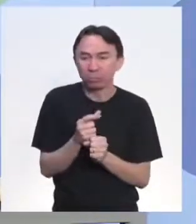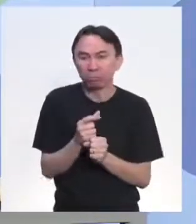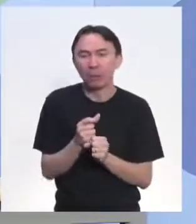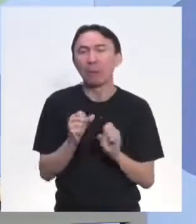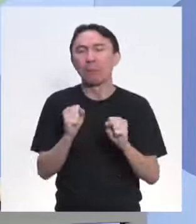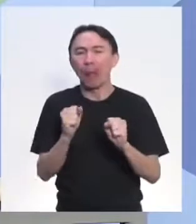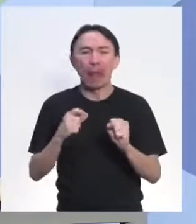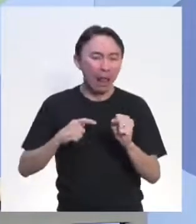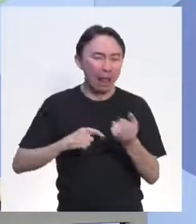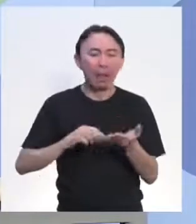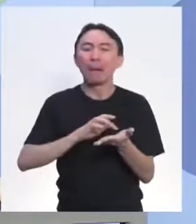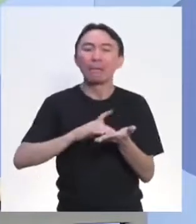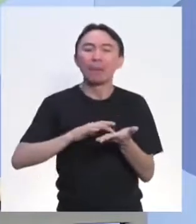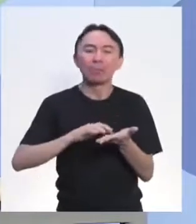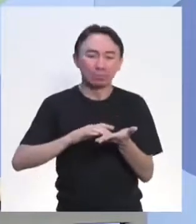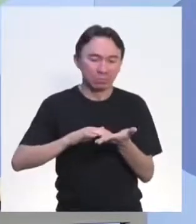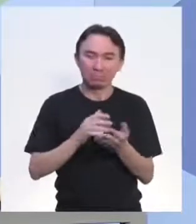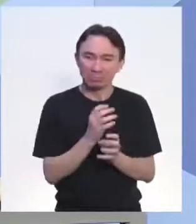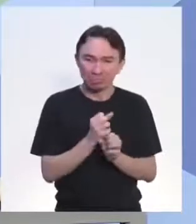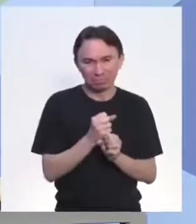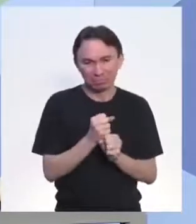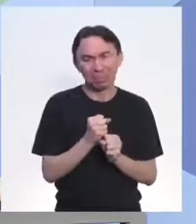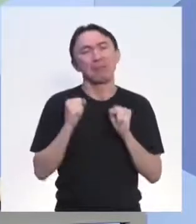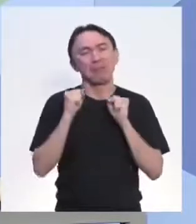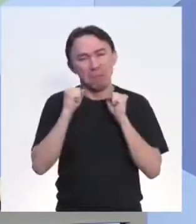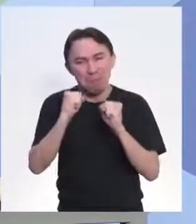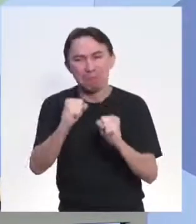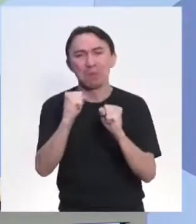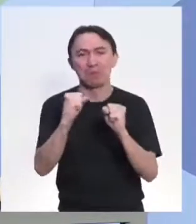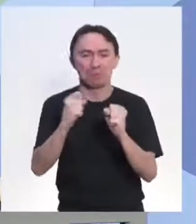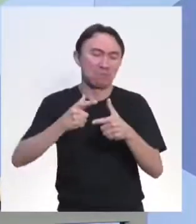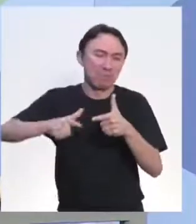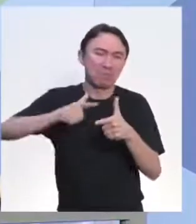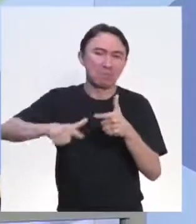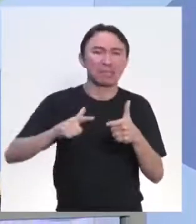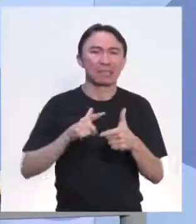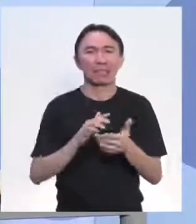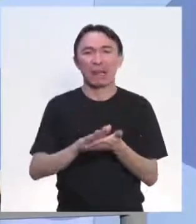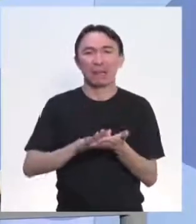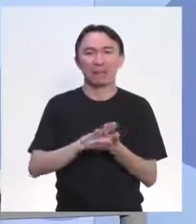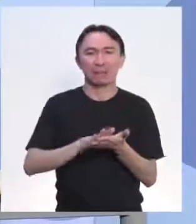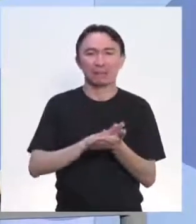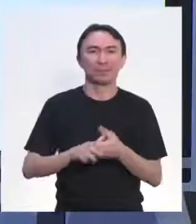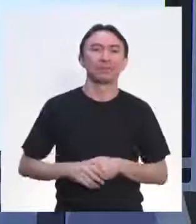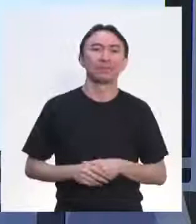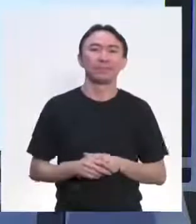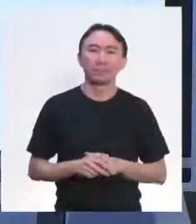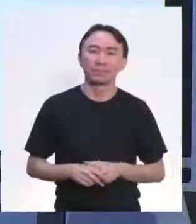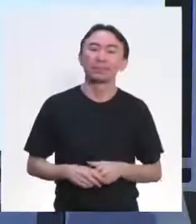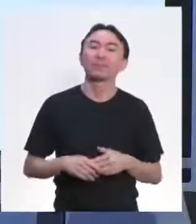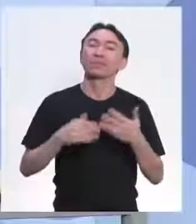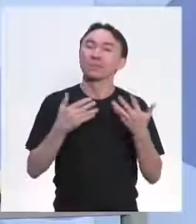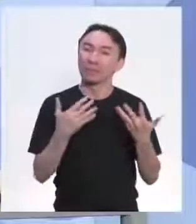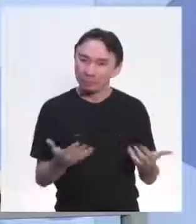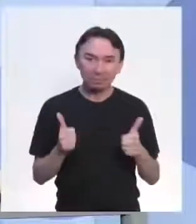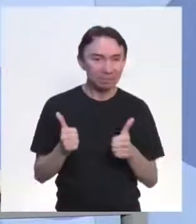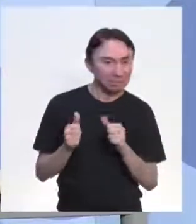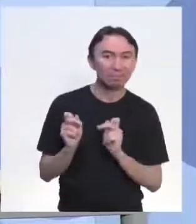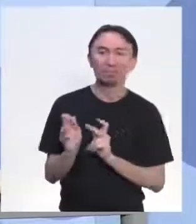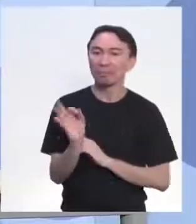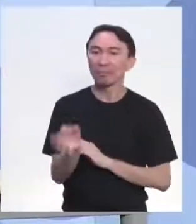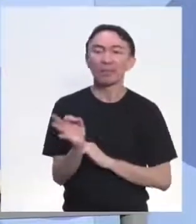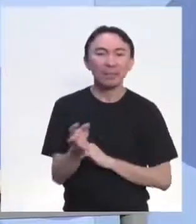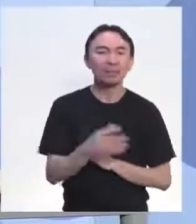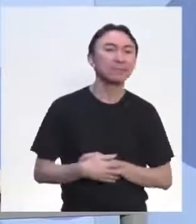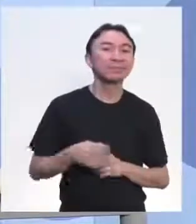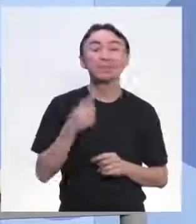para não ficar fazendo aí na raça conta, pode separar também, não tem problema, né, professora Inês? Sim, isso mesmo. Então, vamos começar a falar de